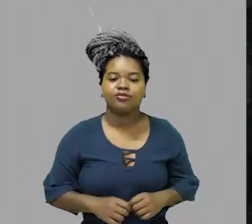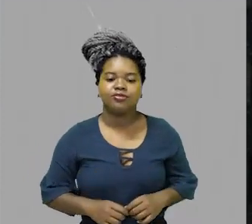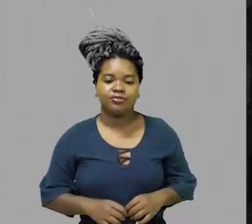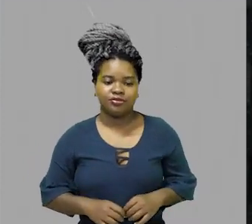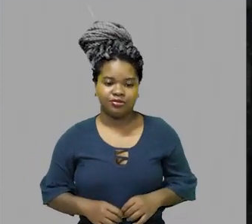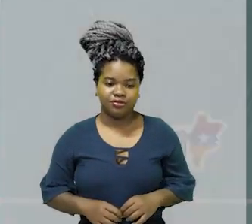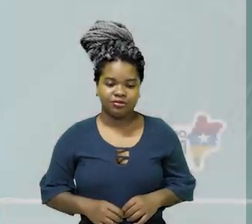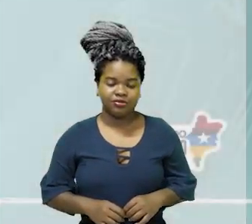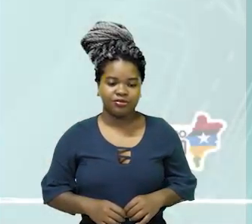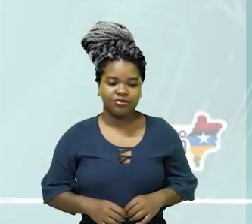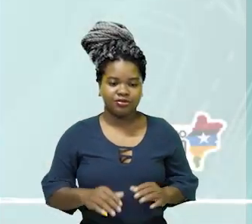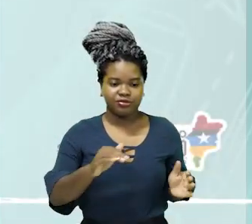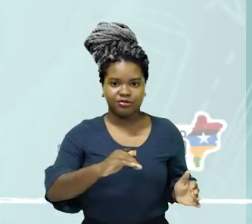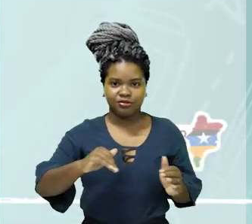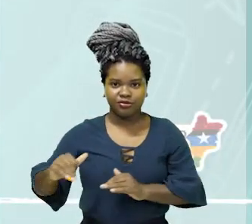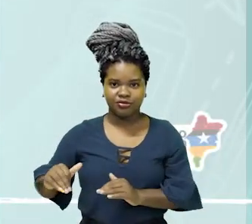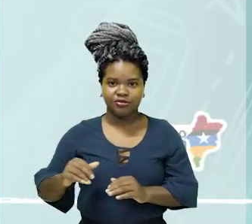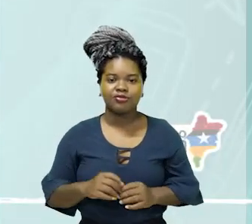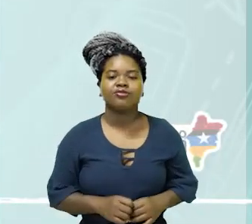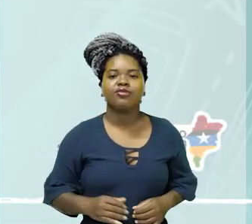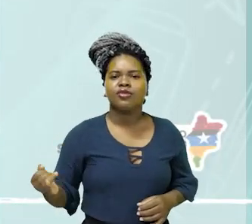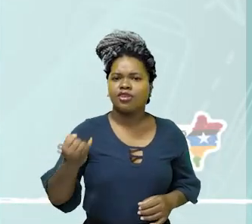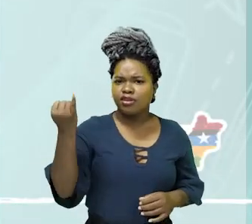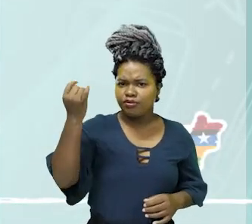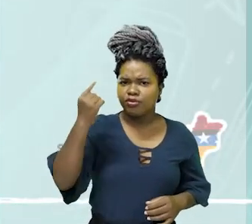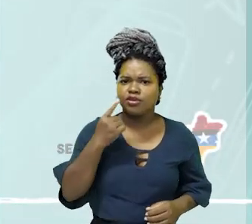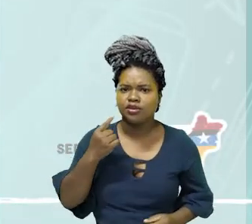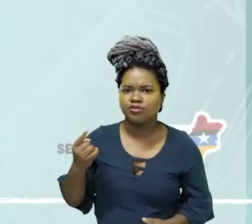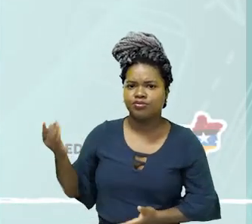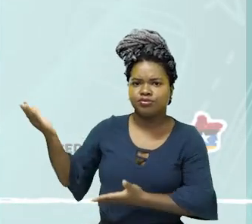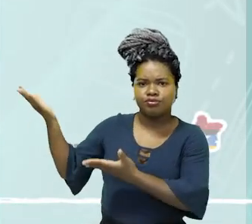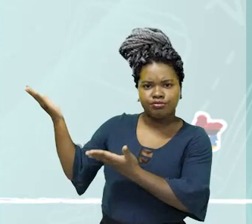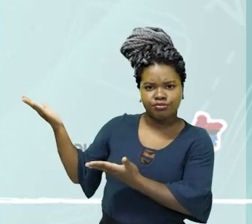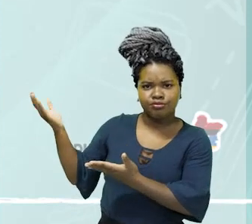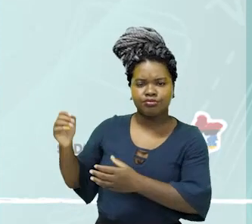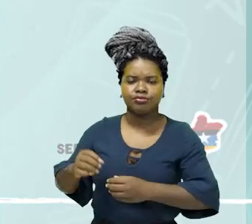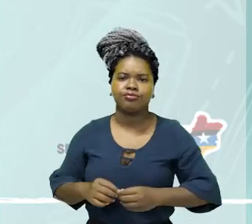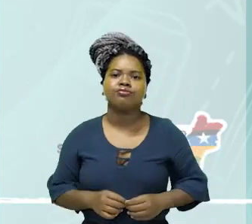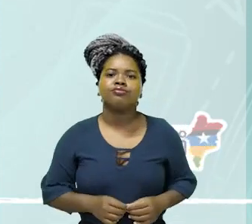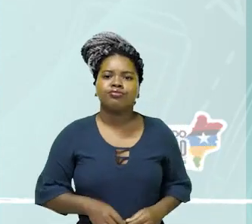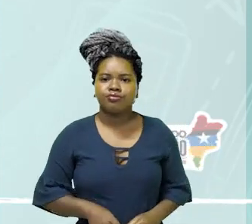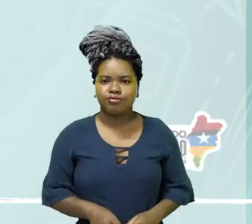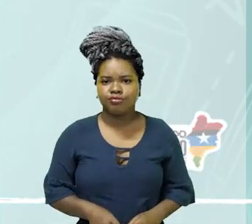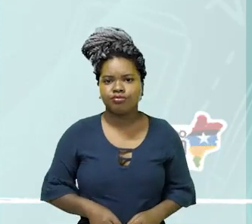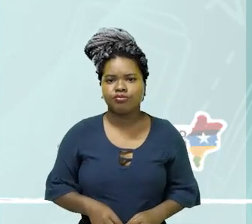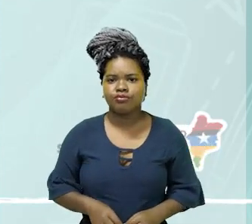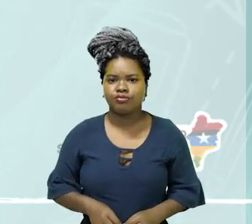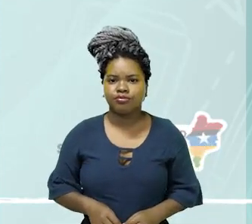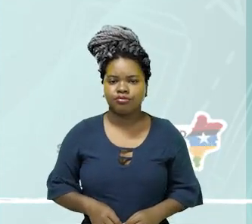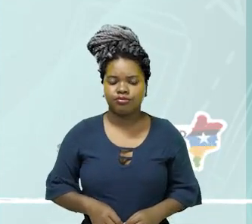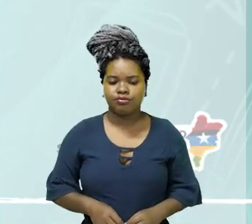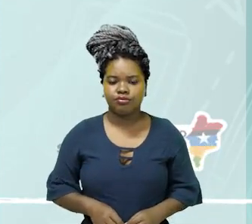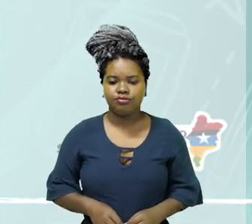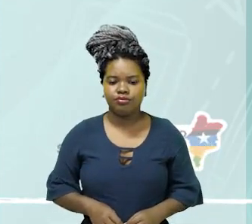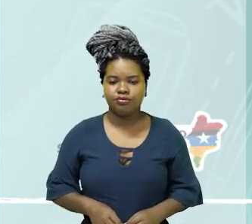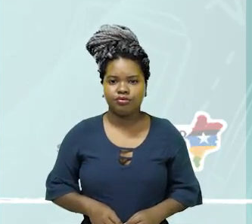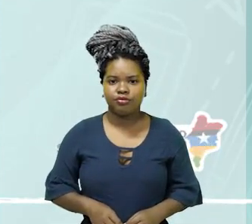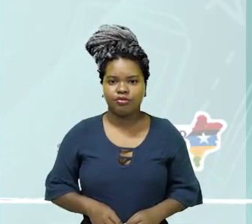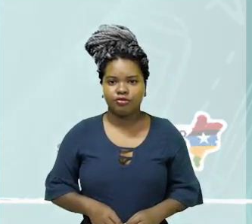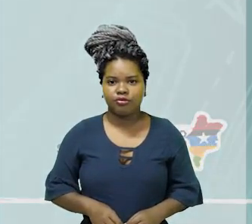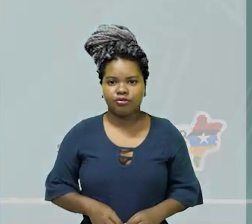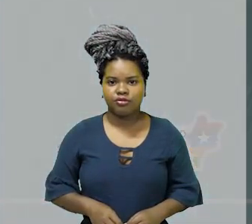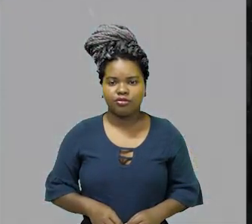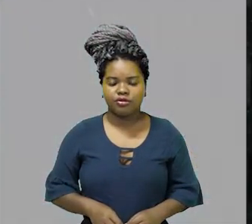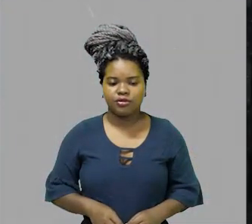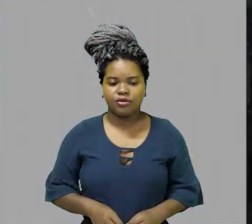pessoal? Agora, uma informação que eu quero que vocês entendam a respeito da transcrição é o